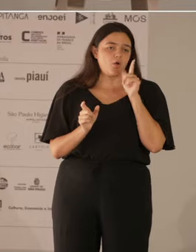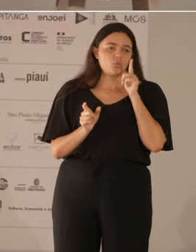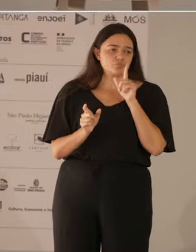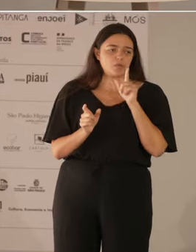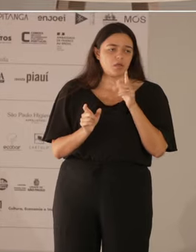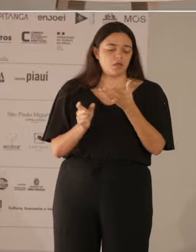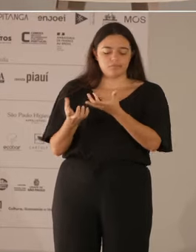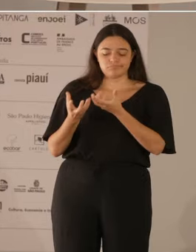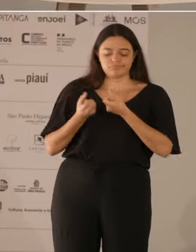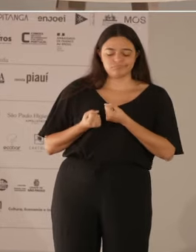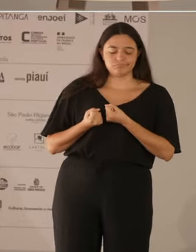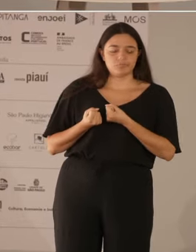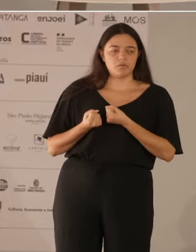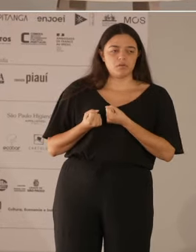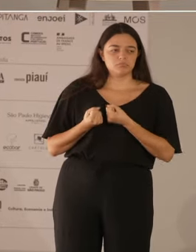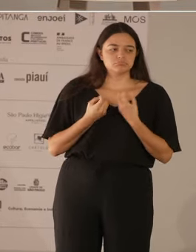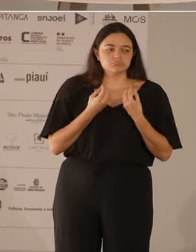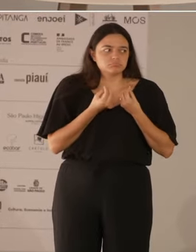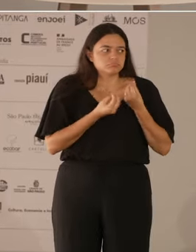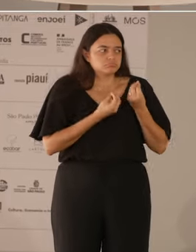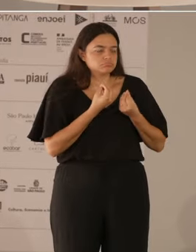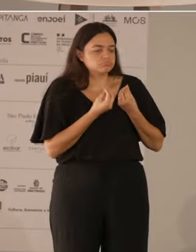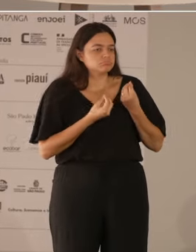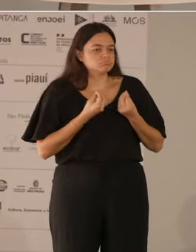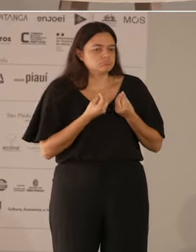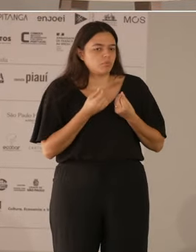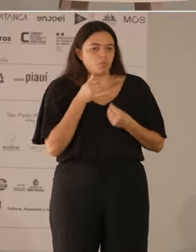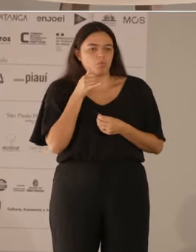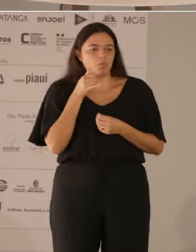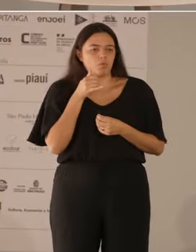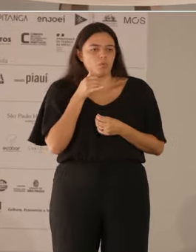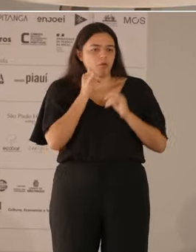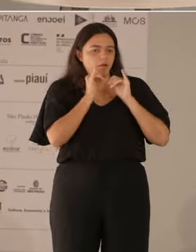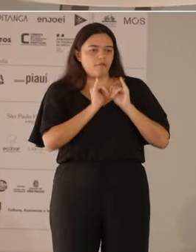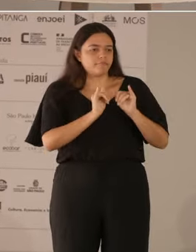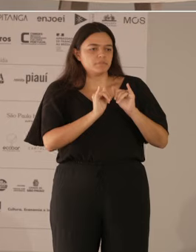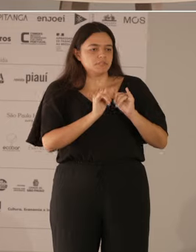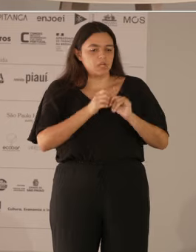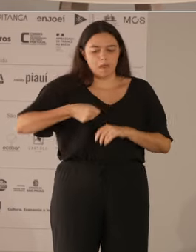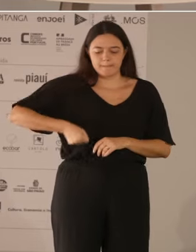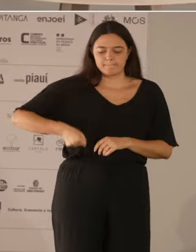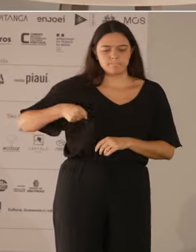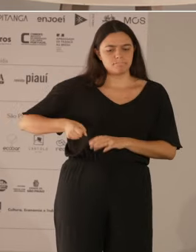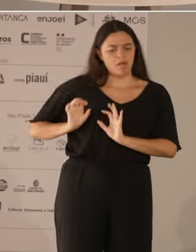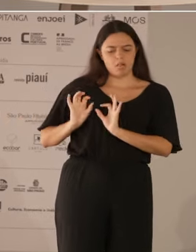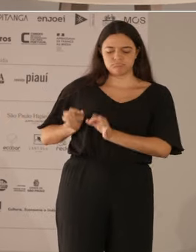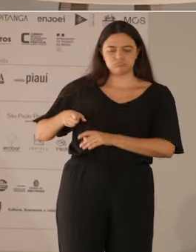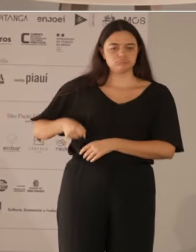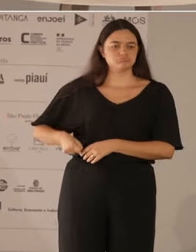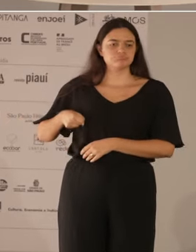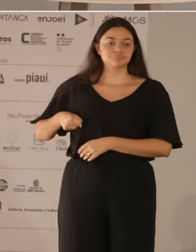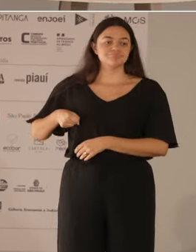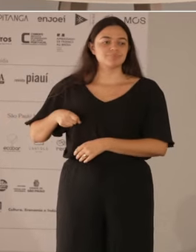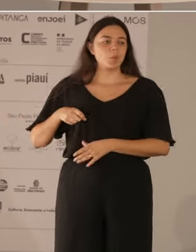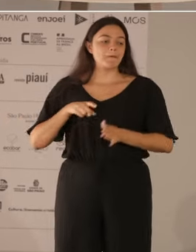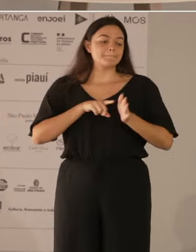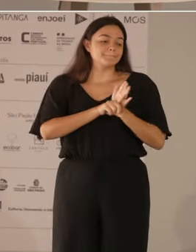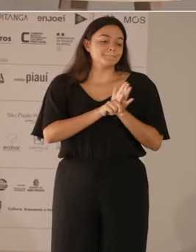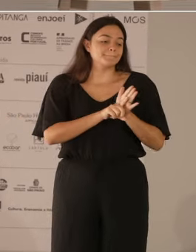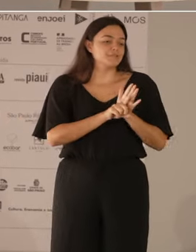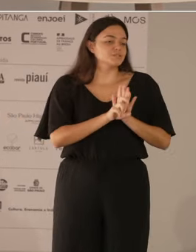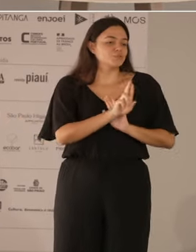para conhecer. Eu falei, como assim? Não avisei o pessoal da editora, minha mala pronta. E aí a pesquisa, como é útil,